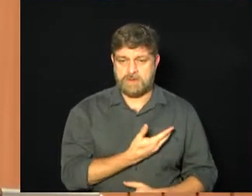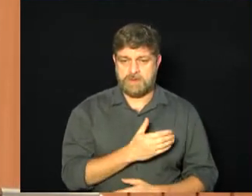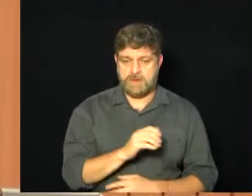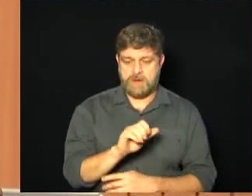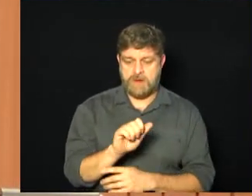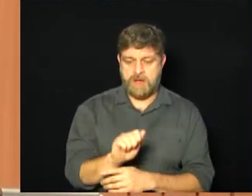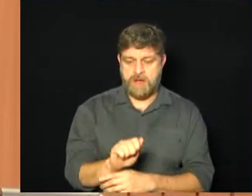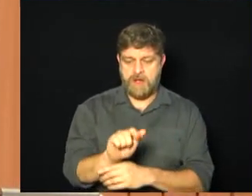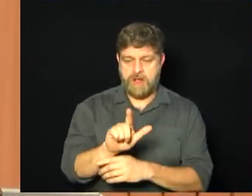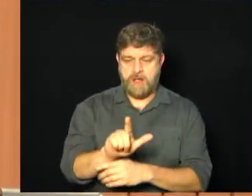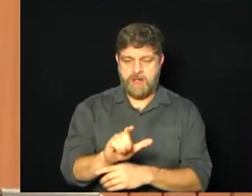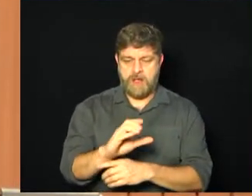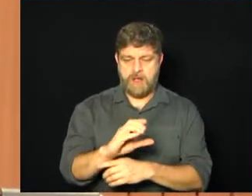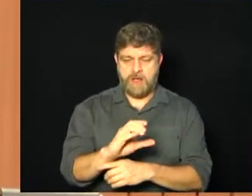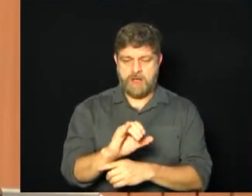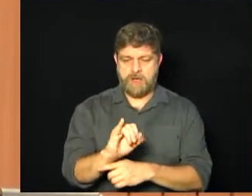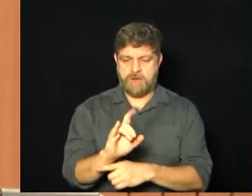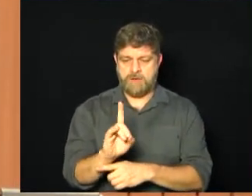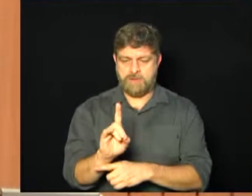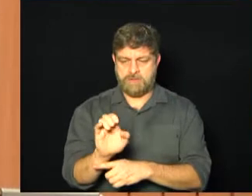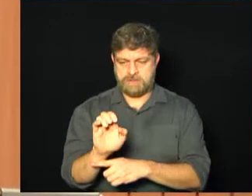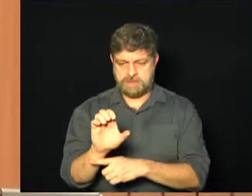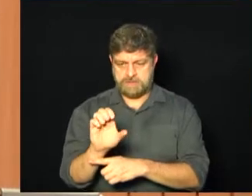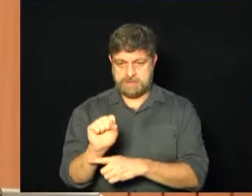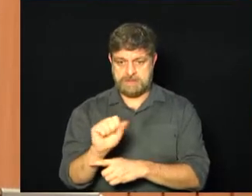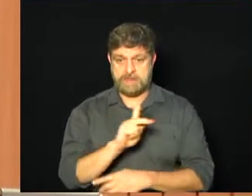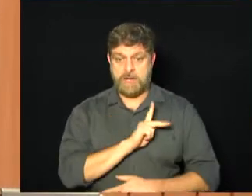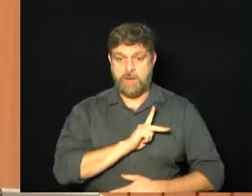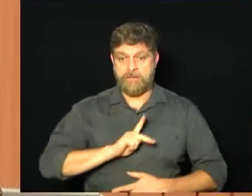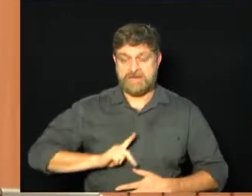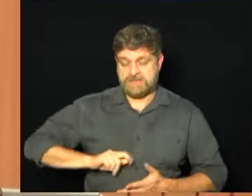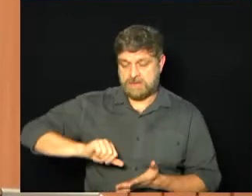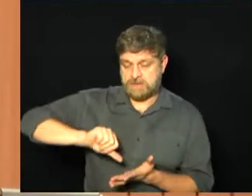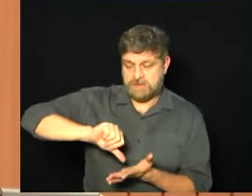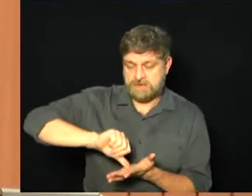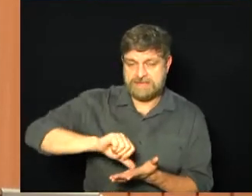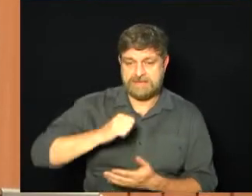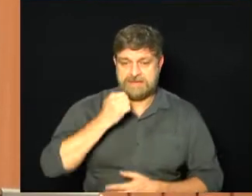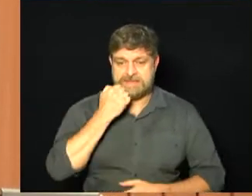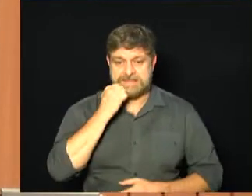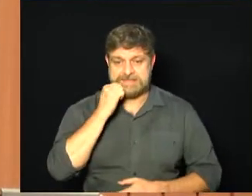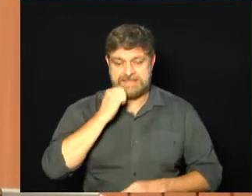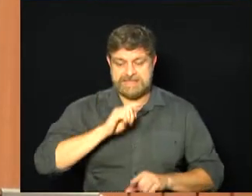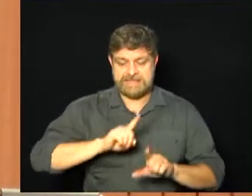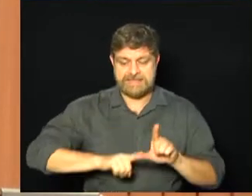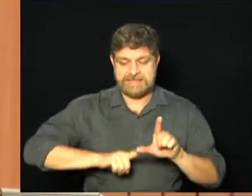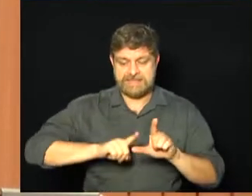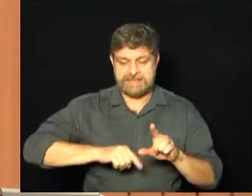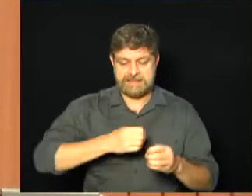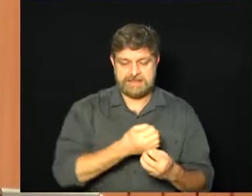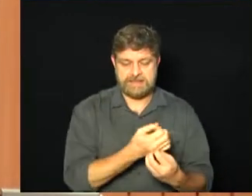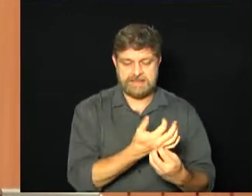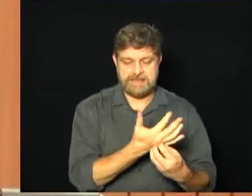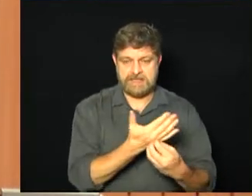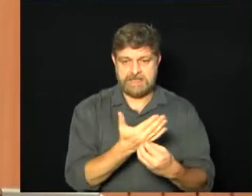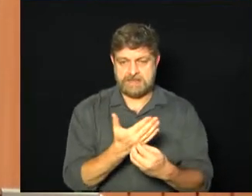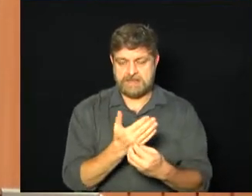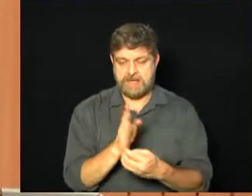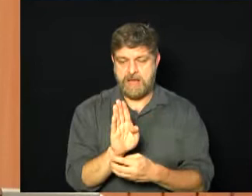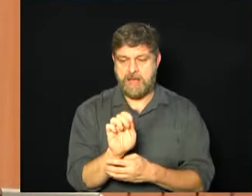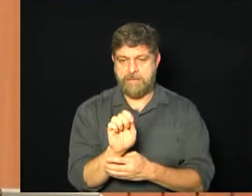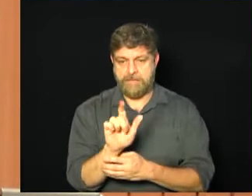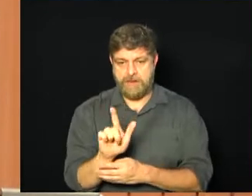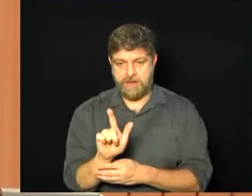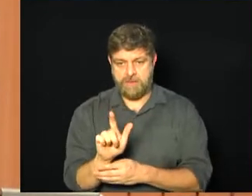Ladislau Acosta, presidente do Centro de Ciências, Letras e Artes, e da ABAL, Associação Brasileira